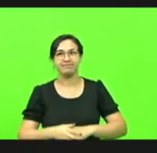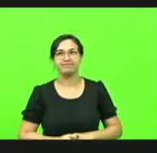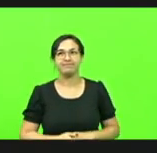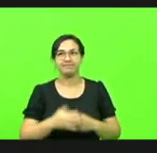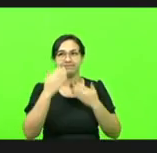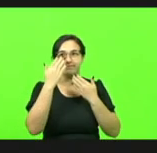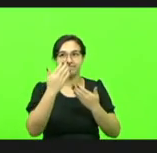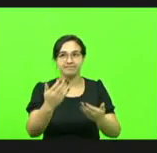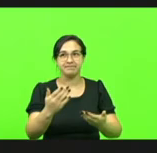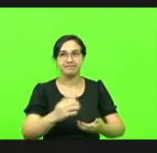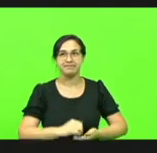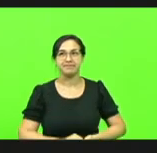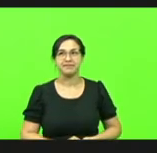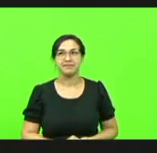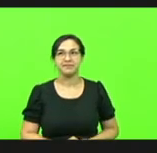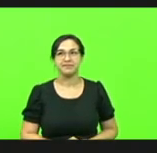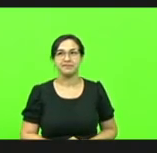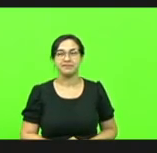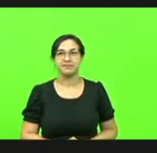obrigada.